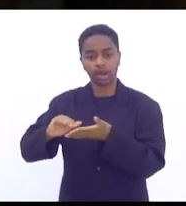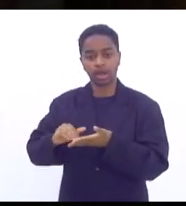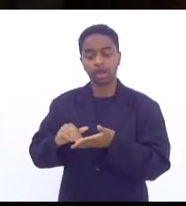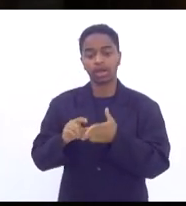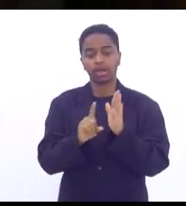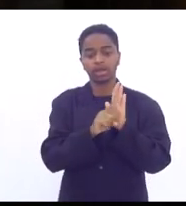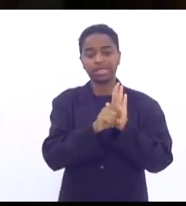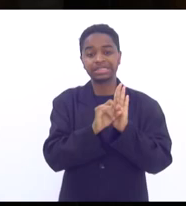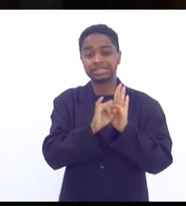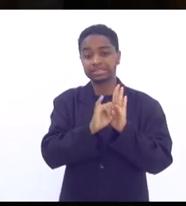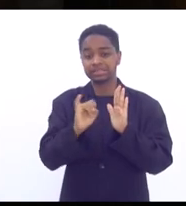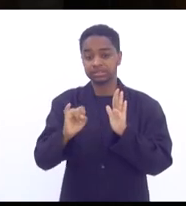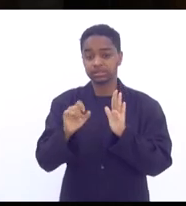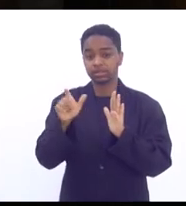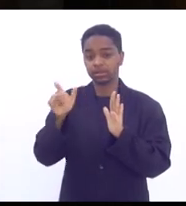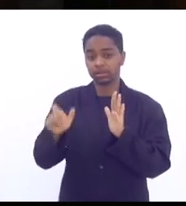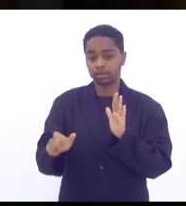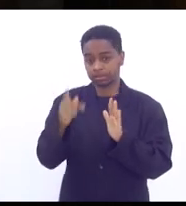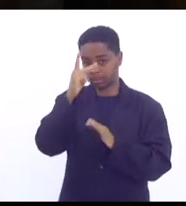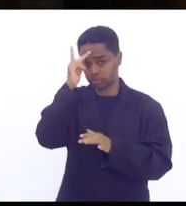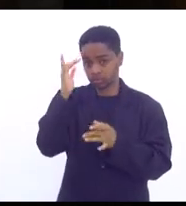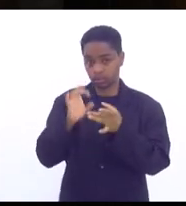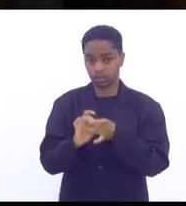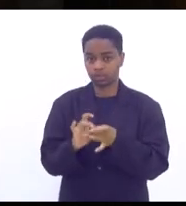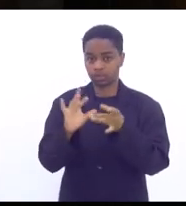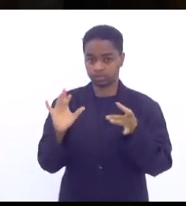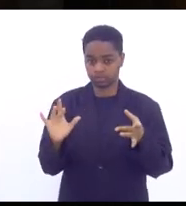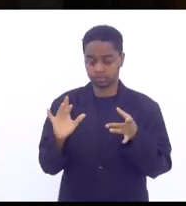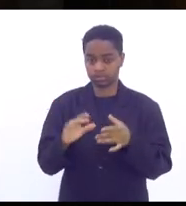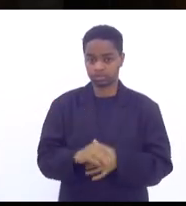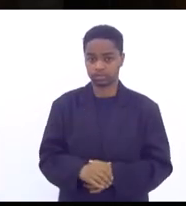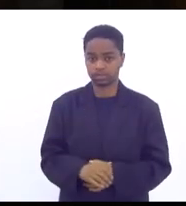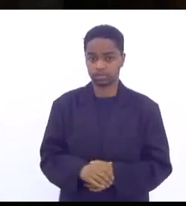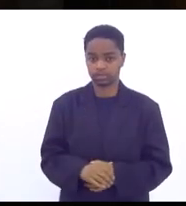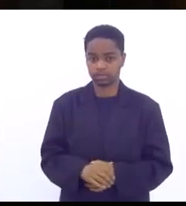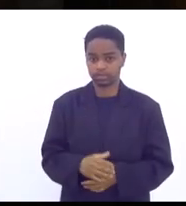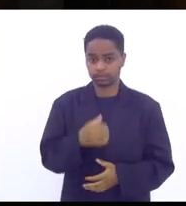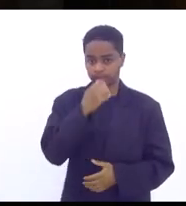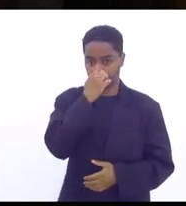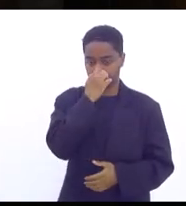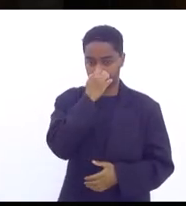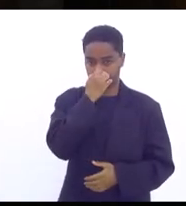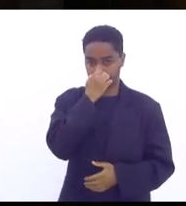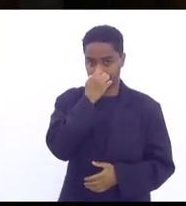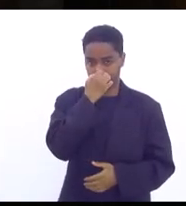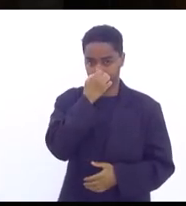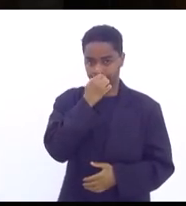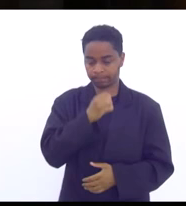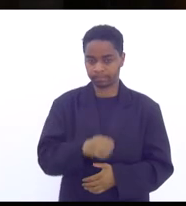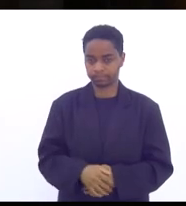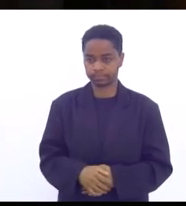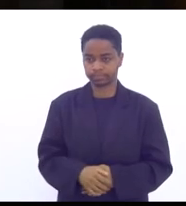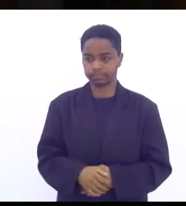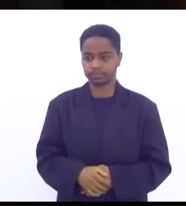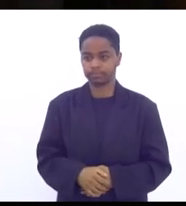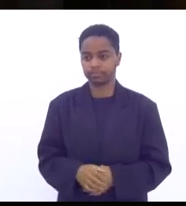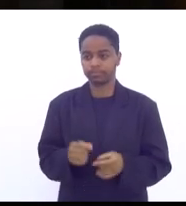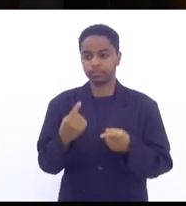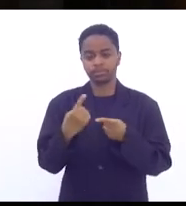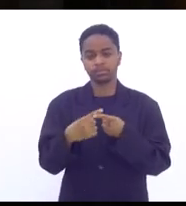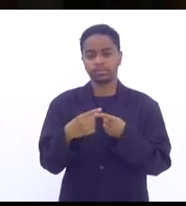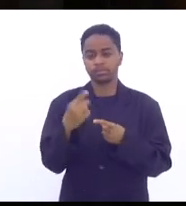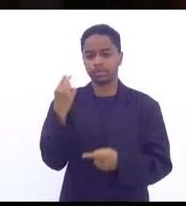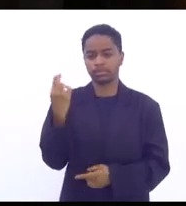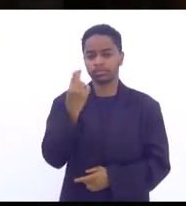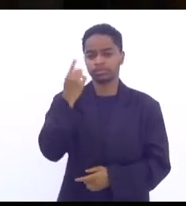com autorização do locatário, proprietário ou administrador. Não é possível que